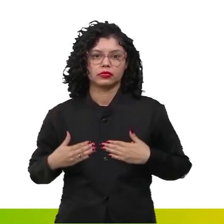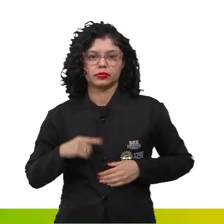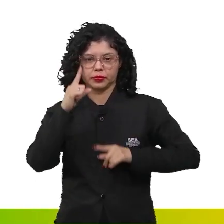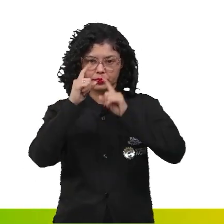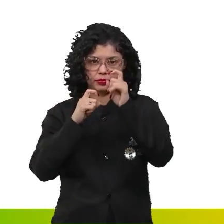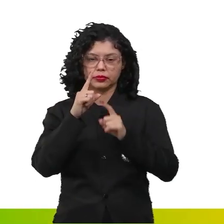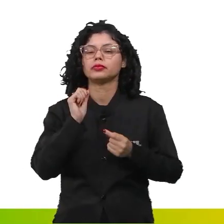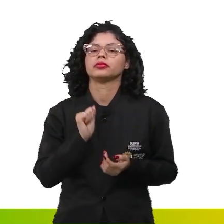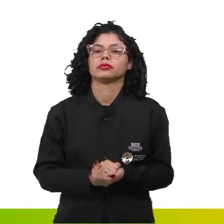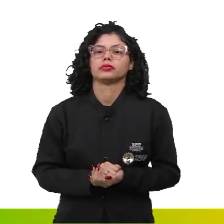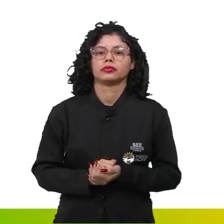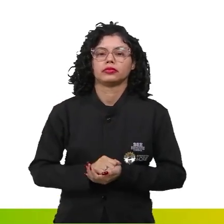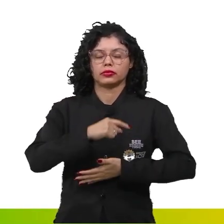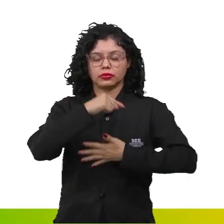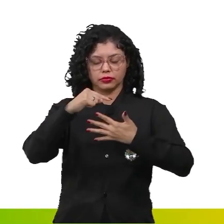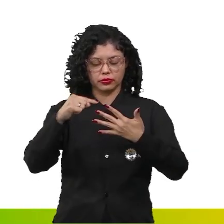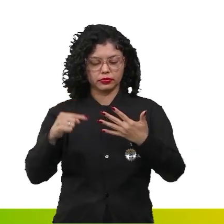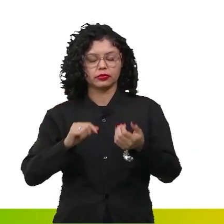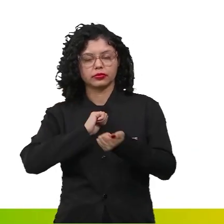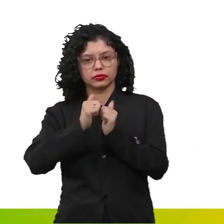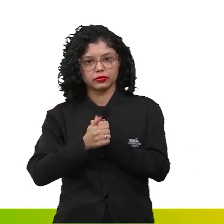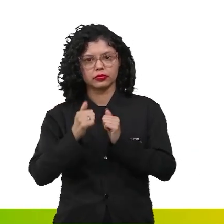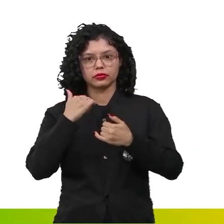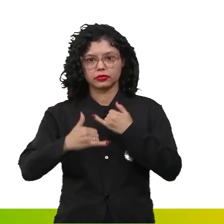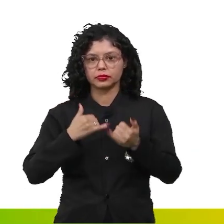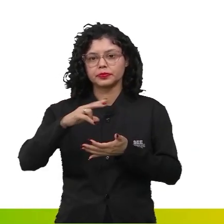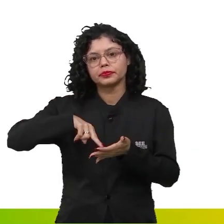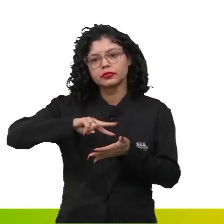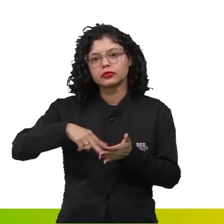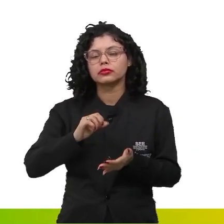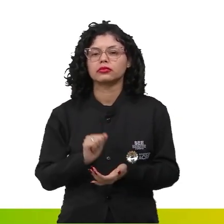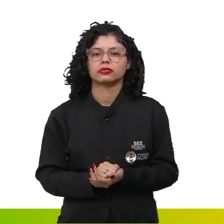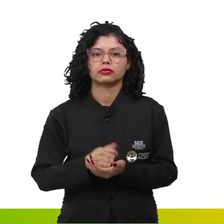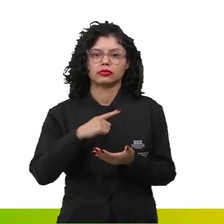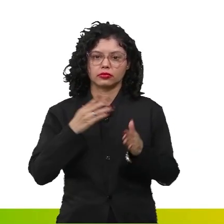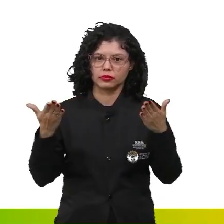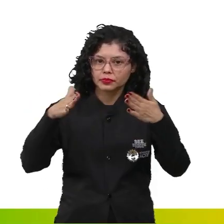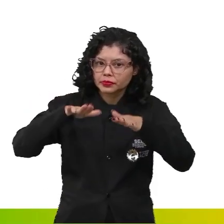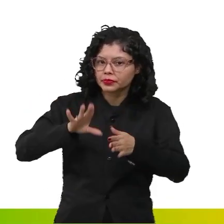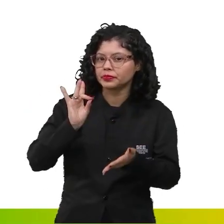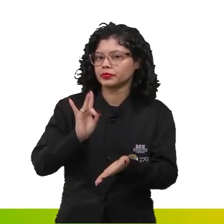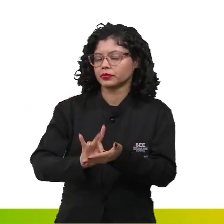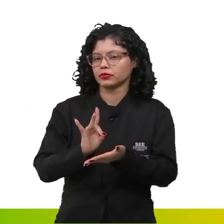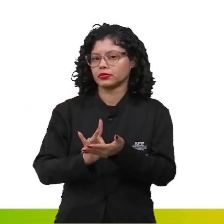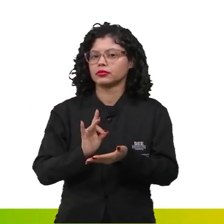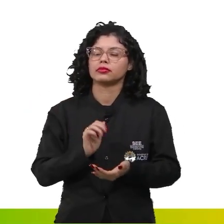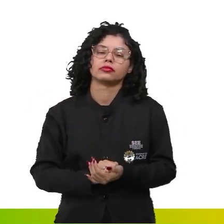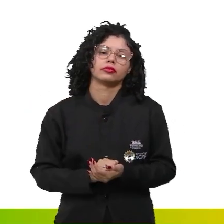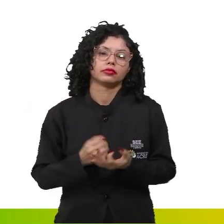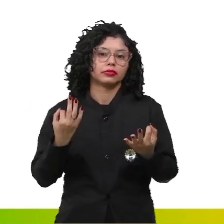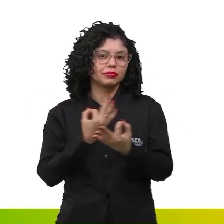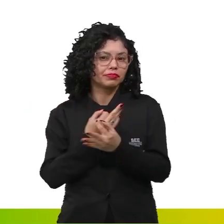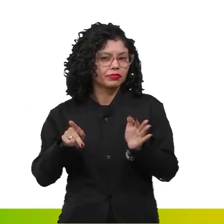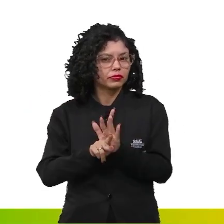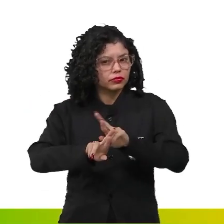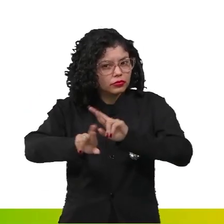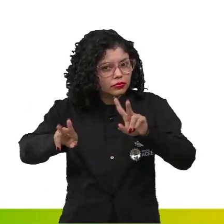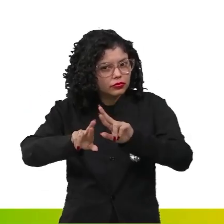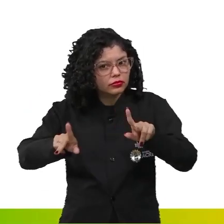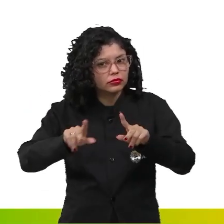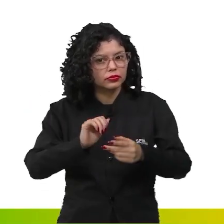expressão, aí temos os tipos, pode ser esporte, jogo, dança. Temos a inclusão, de fato, a participação plena,